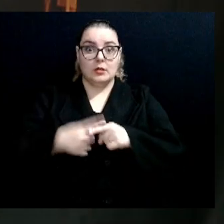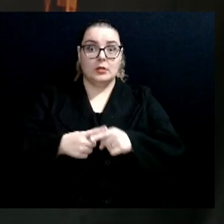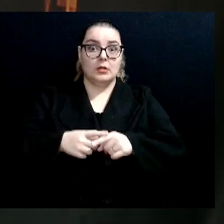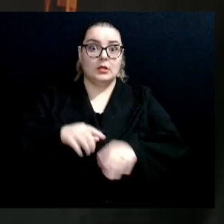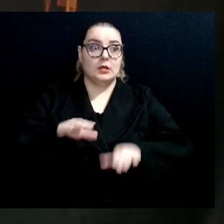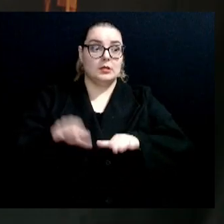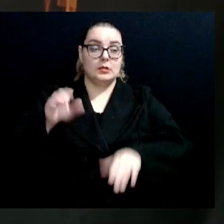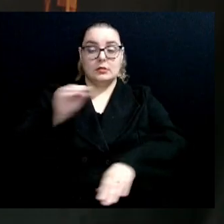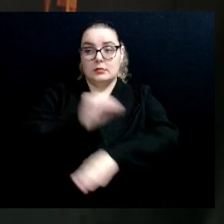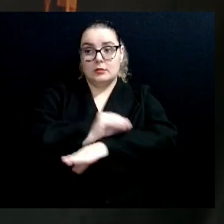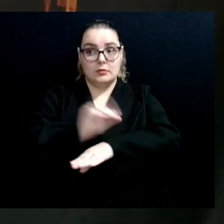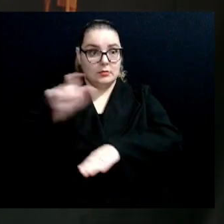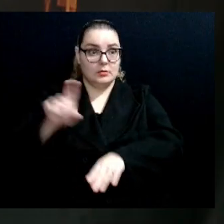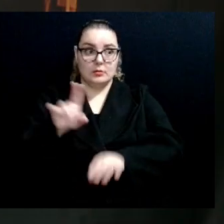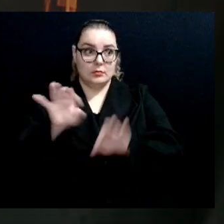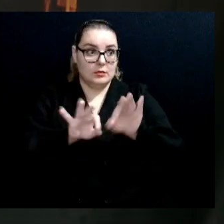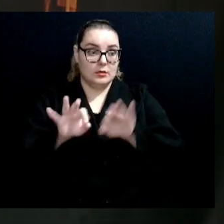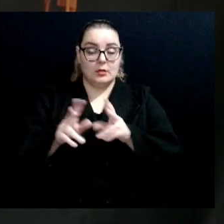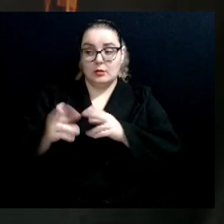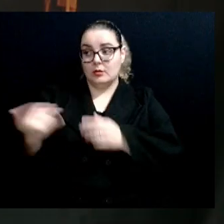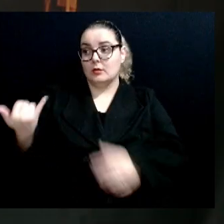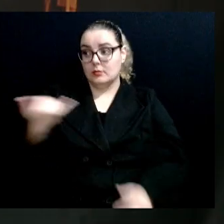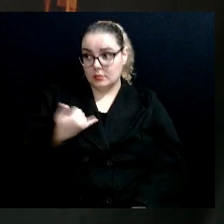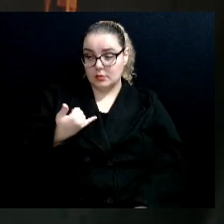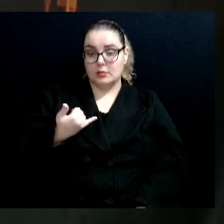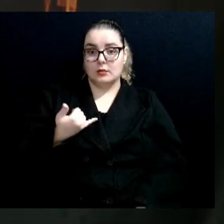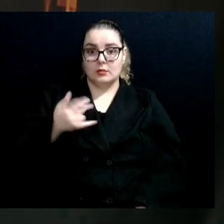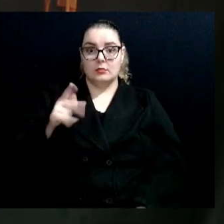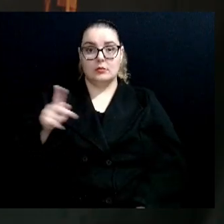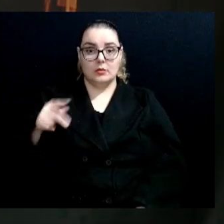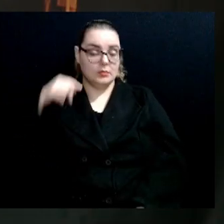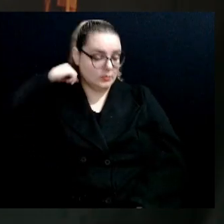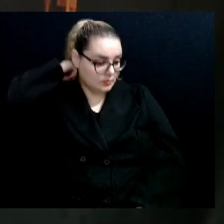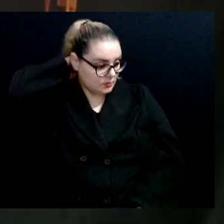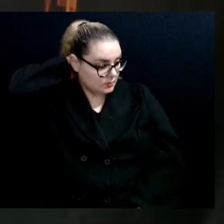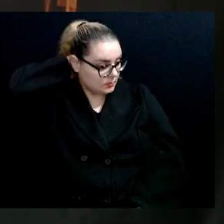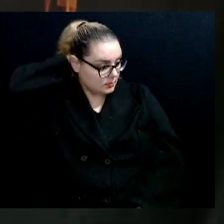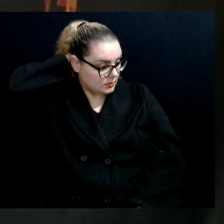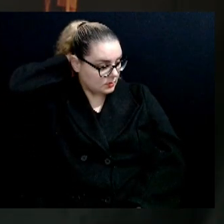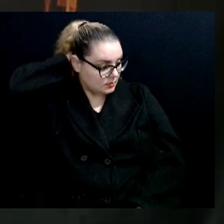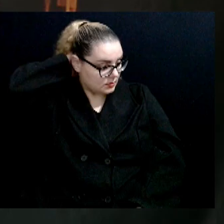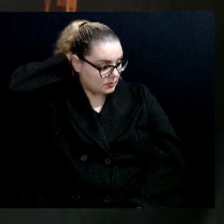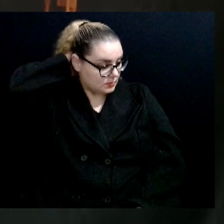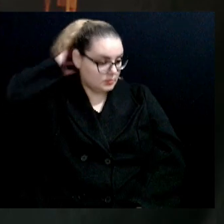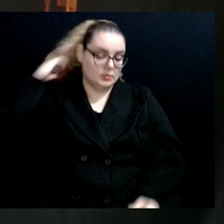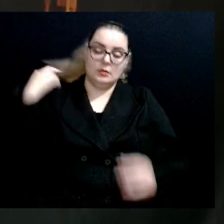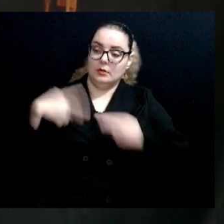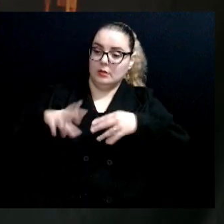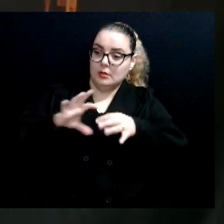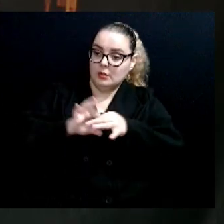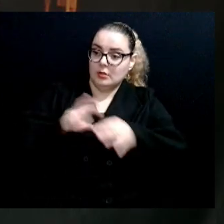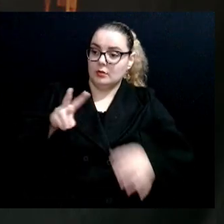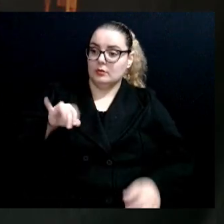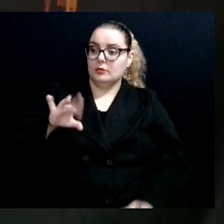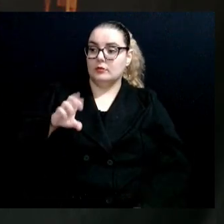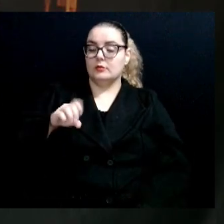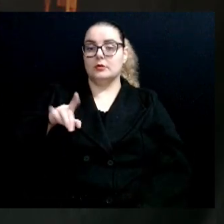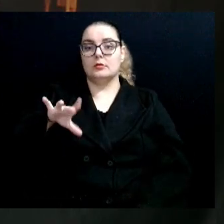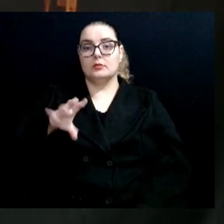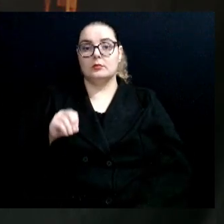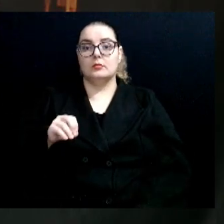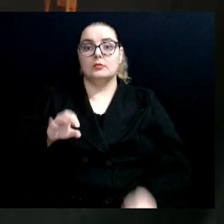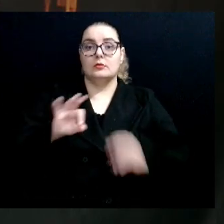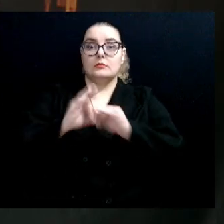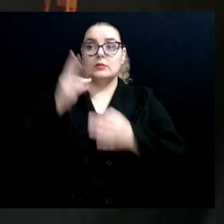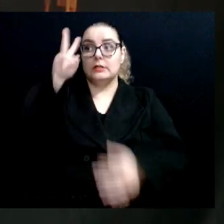você muito bem trouxe, professor, essa questão do vínculo familiar, né, da história da família, não é?